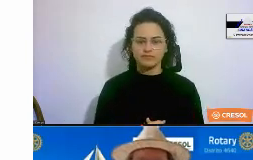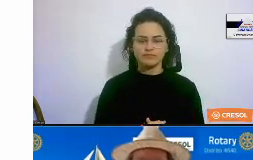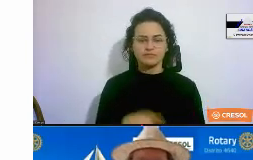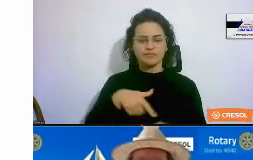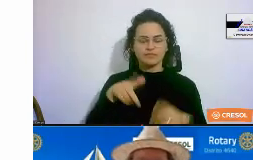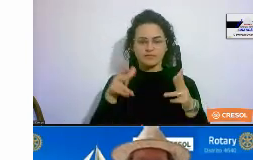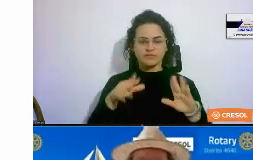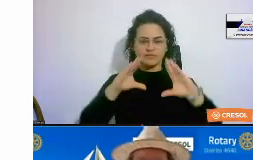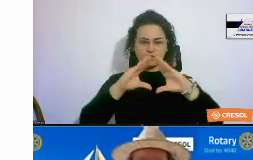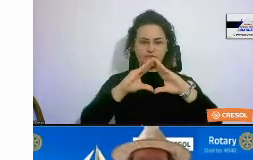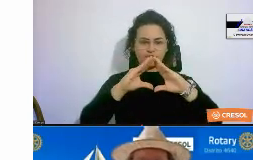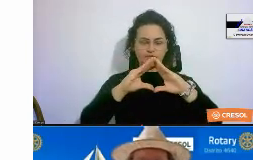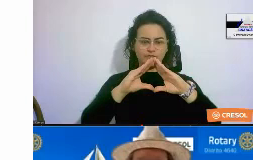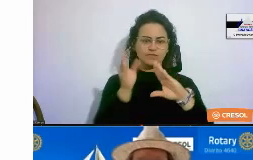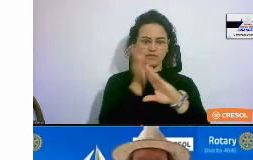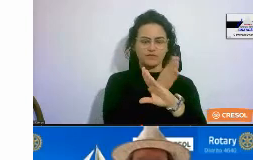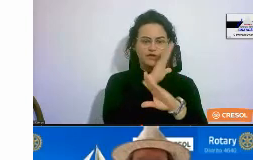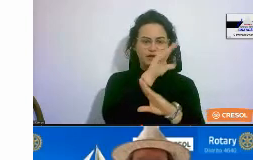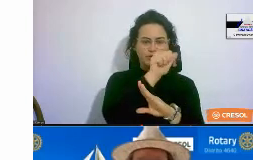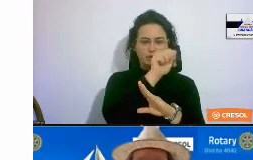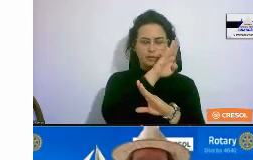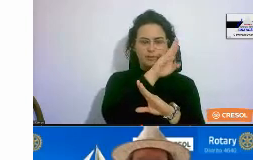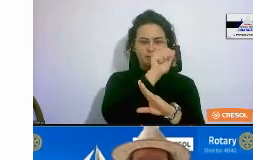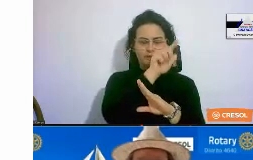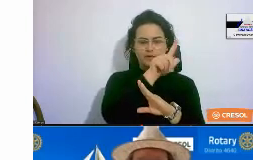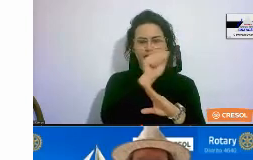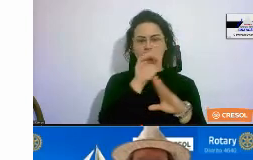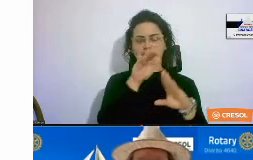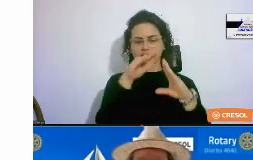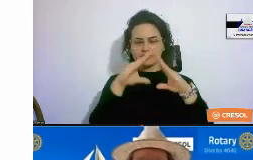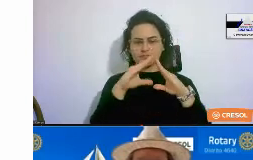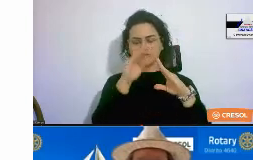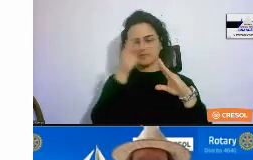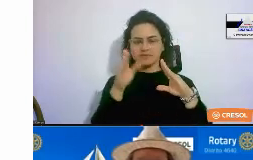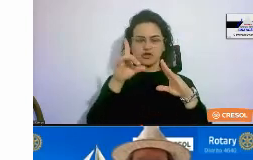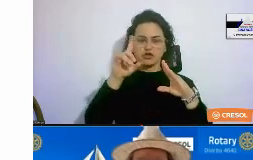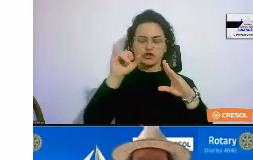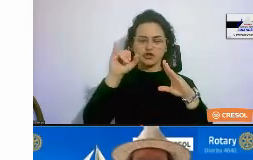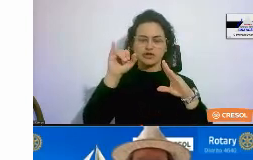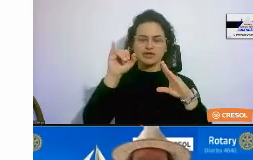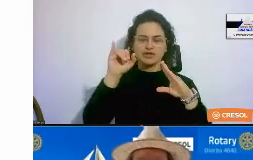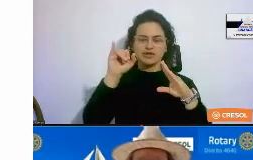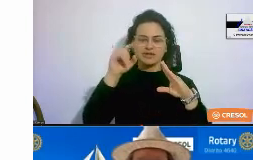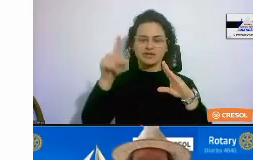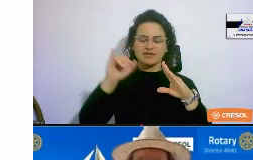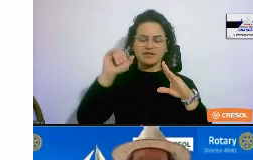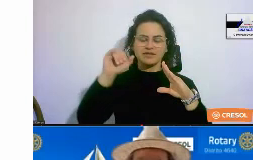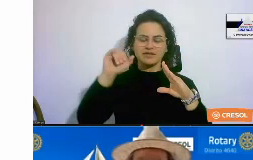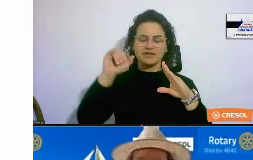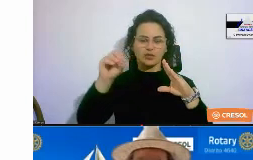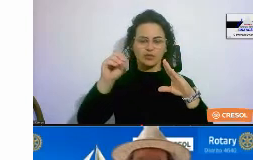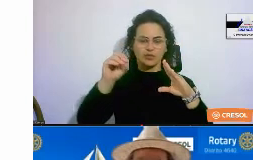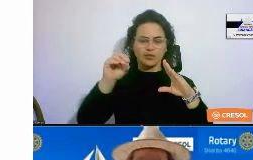lado é a cabala, tá ok? E outro, digo do dízimo, que, na verdade, o universo conspira